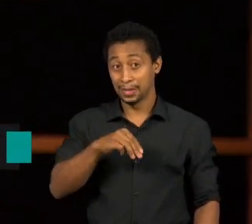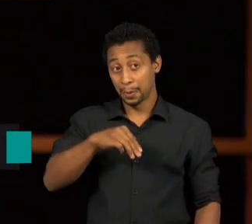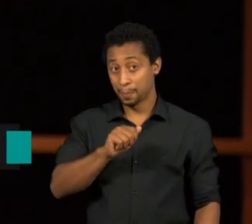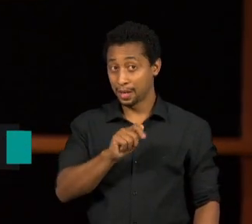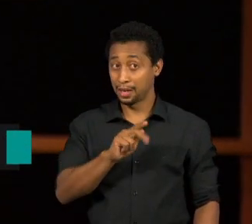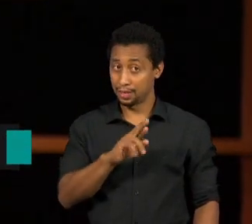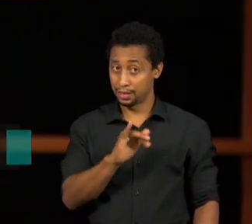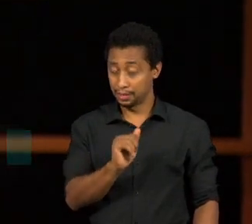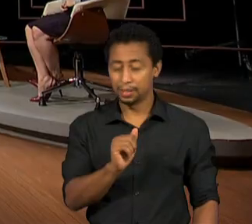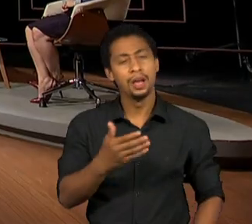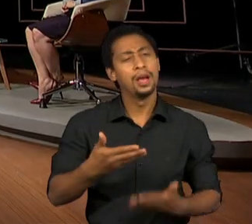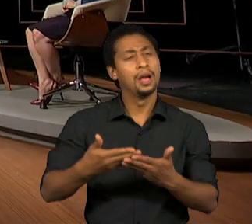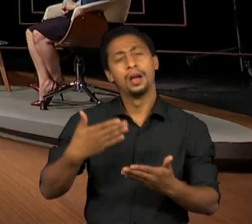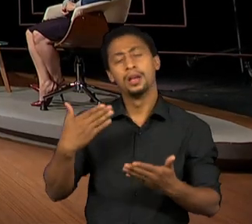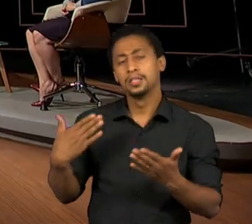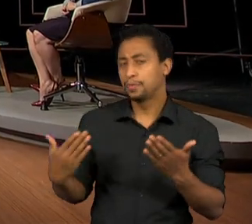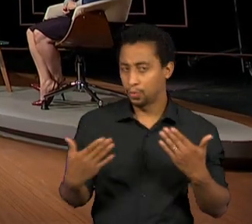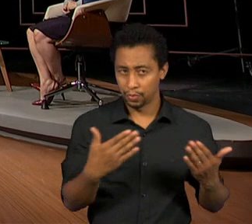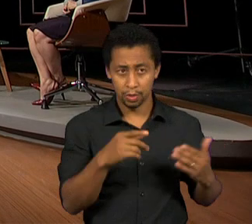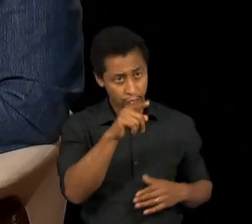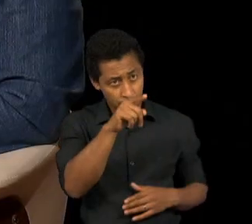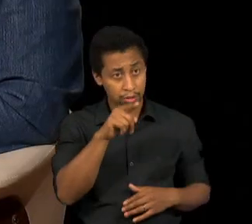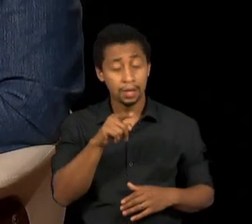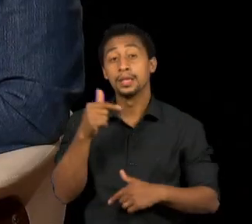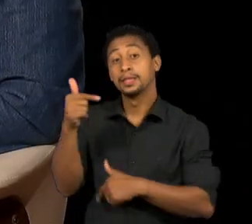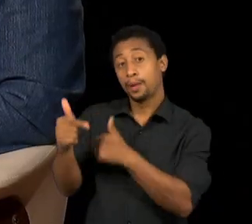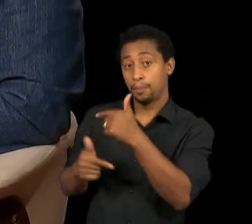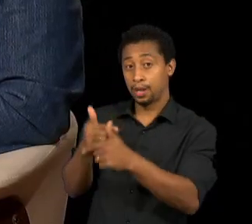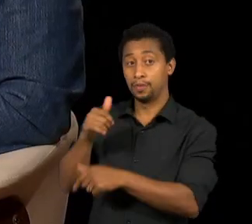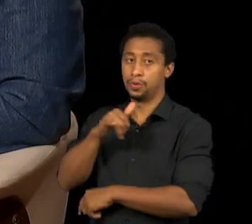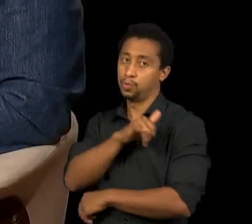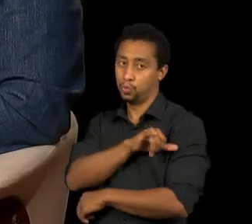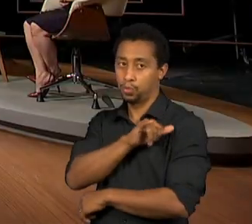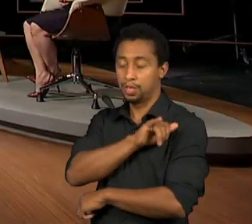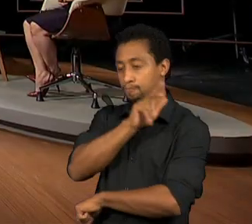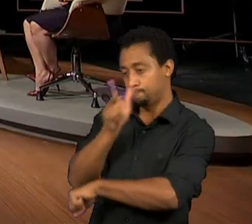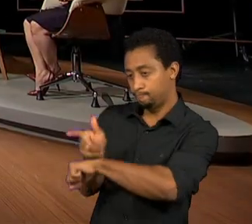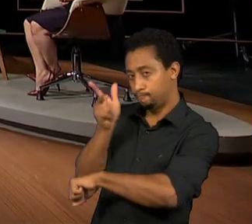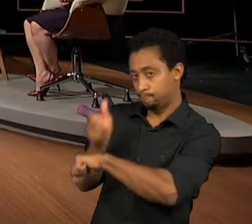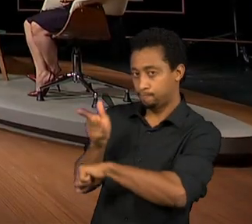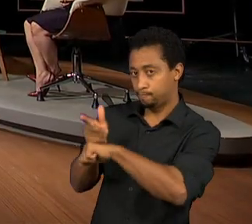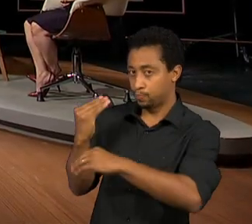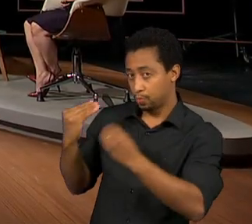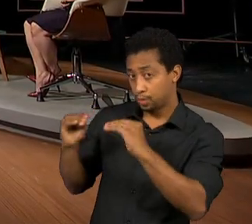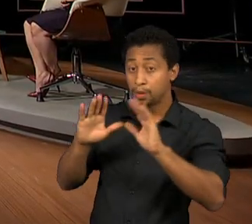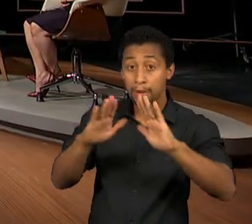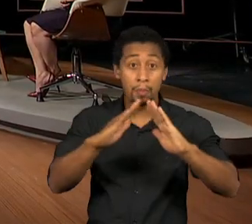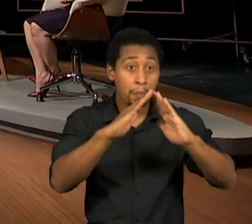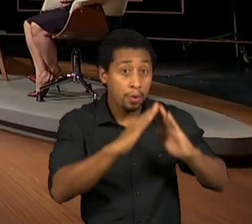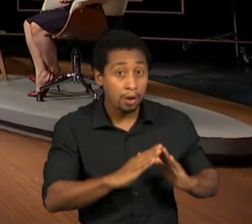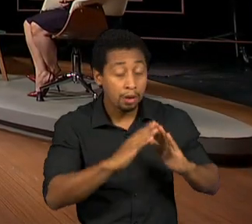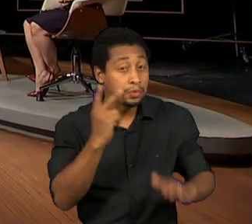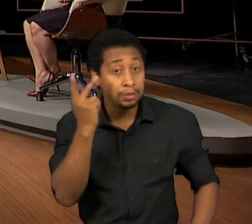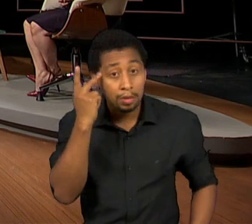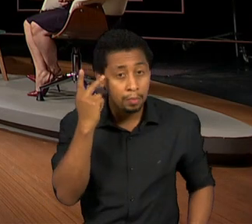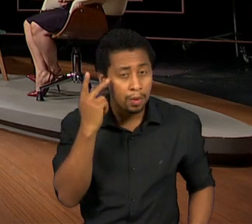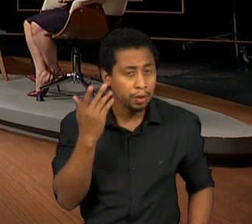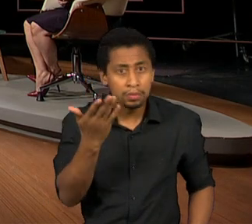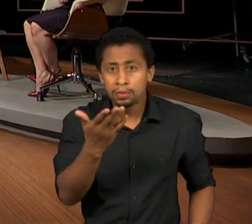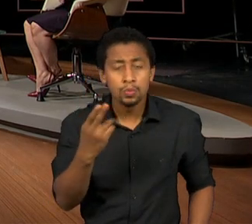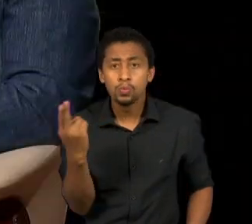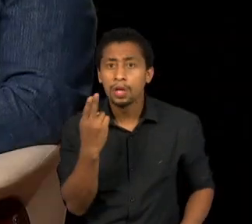gravava as novelas no Rio, mas morava aqui em São Paulo, então não dava muito tempo para fazer teatro. Você sentia falta dos